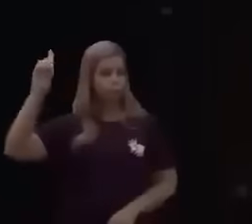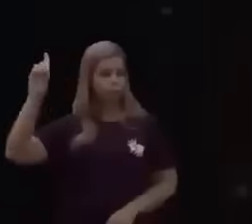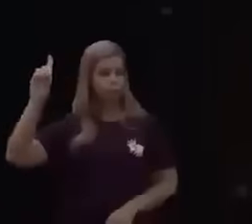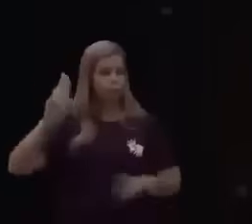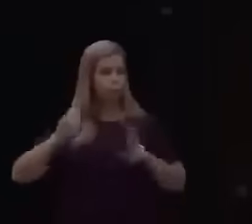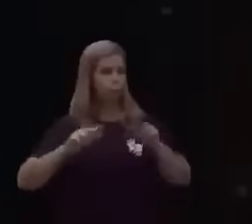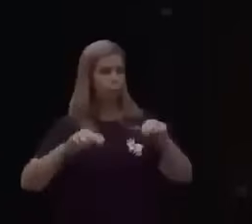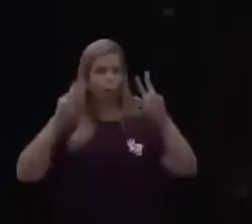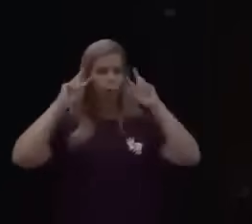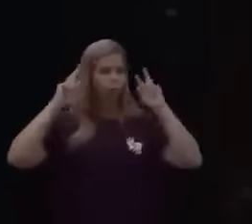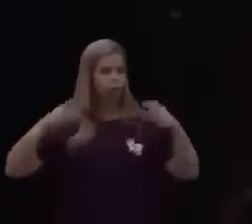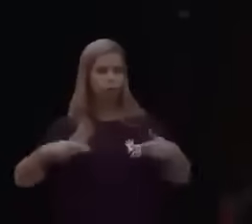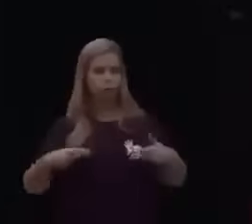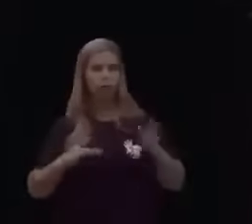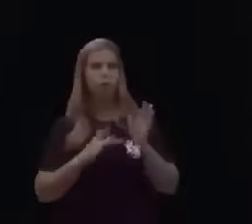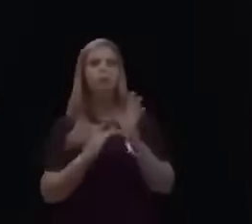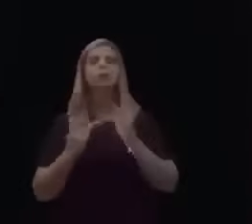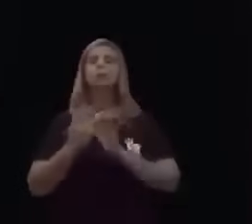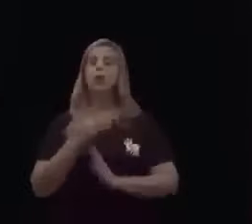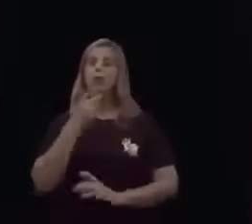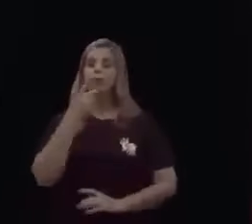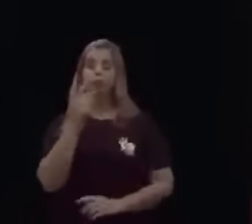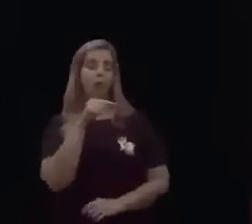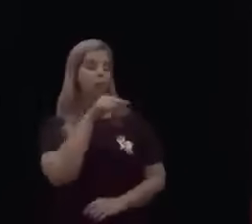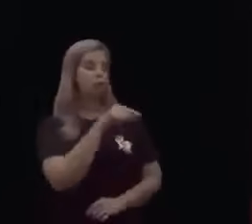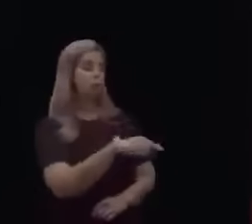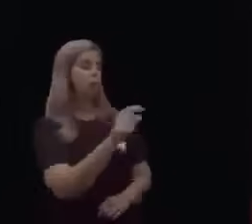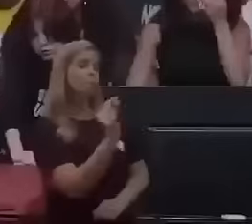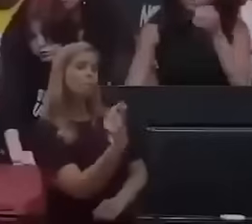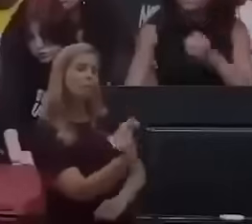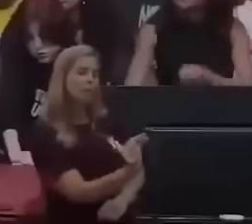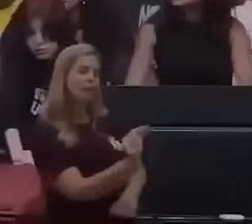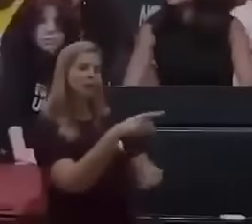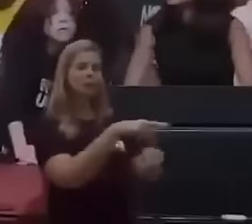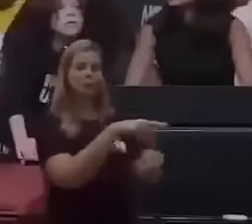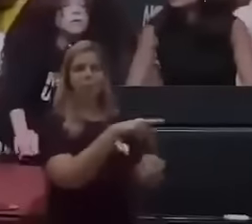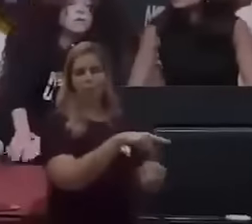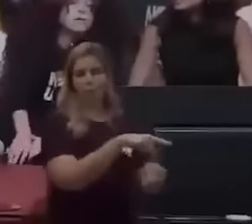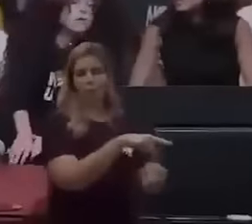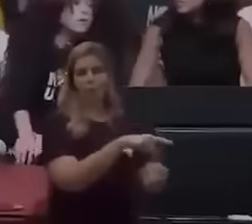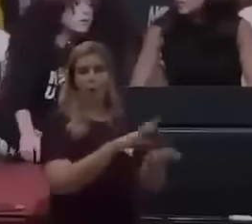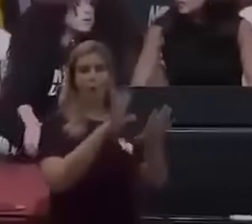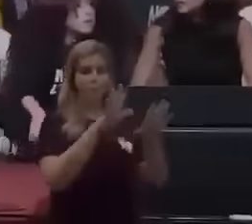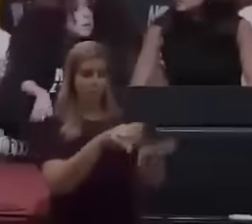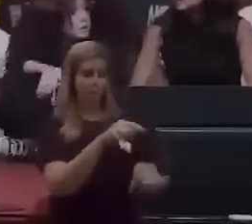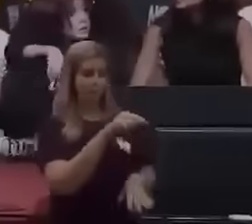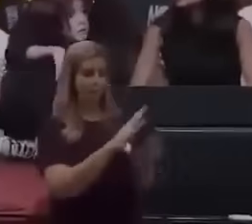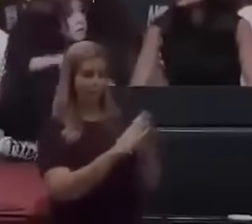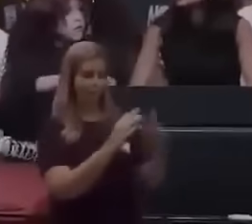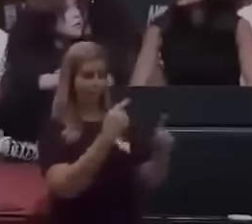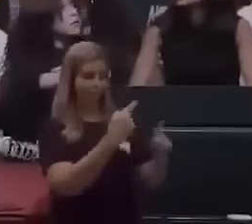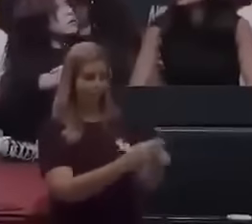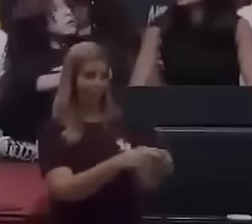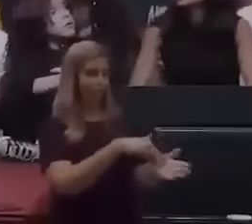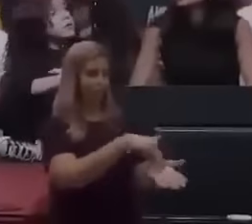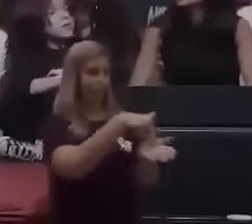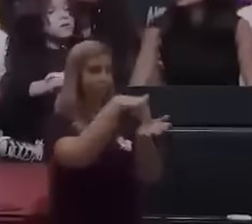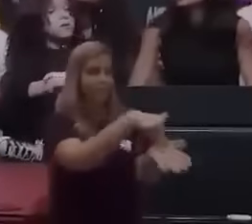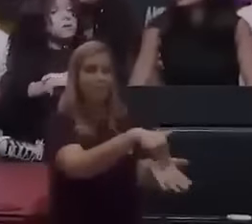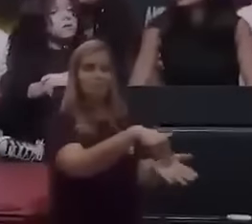Então o que Jesus está dizendo é o seguinte: eu também te digo que tu és um fragmento de pedra, mas sobre esta rocha inabalável que